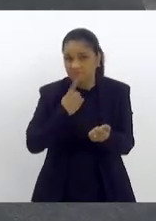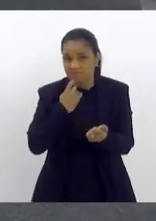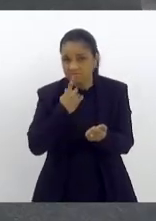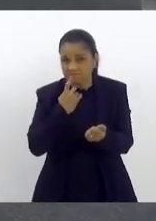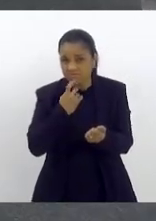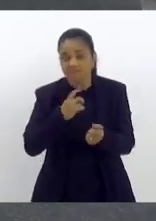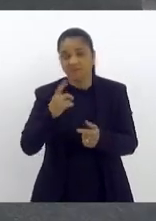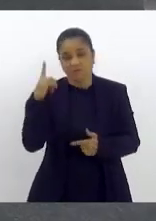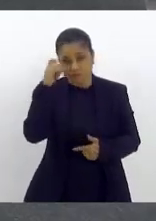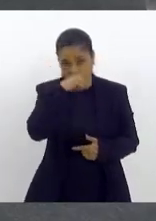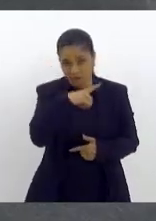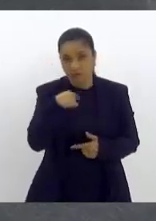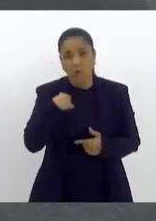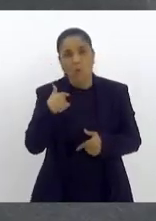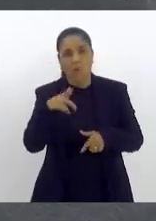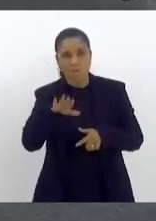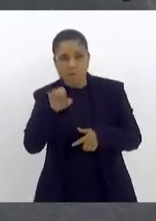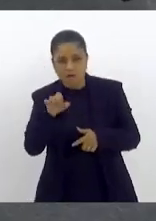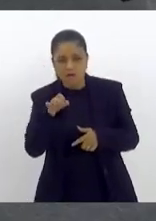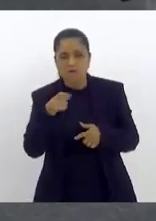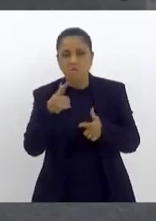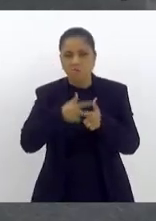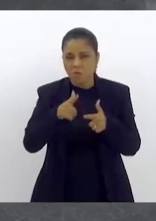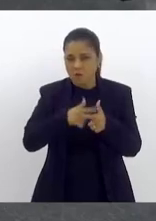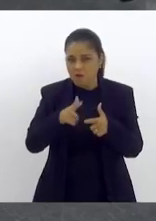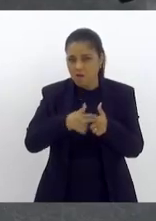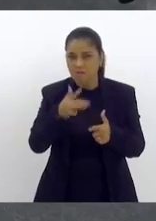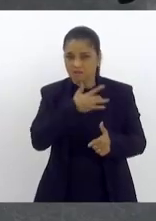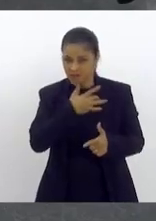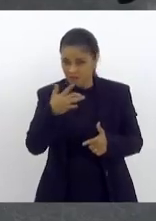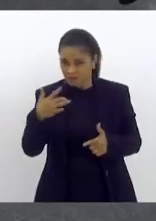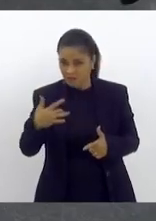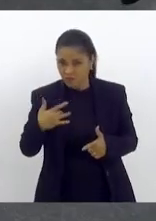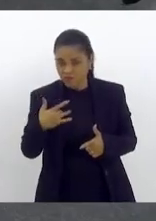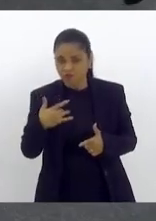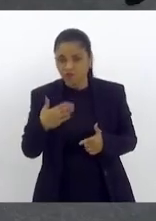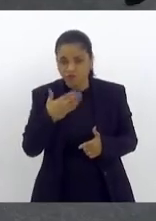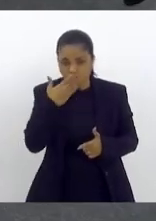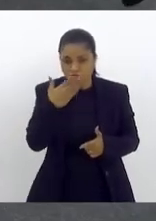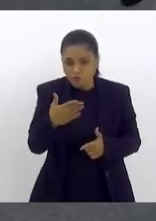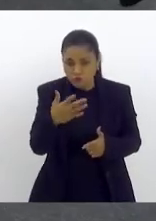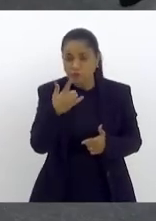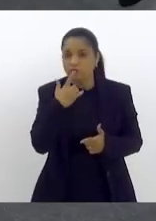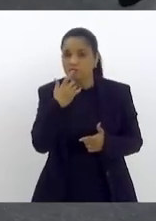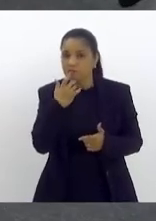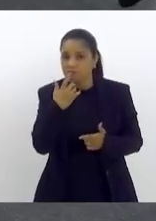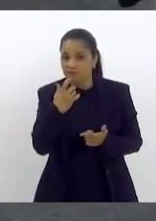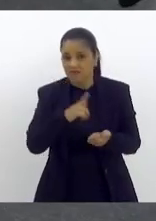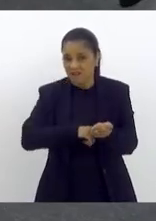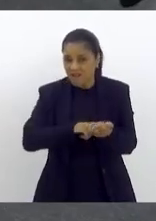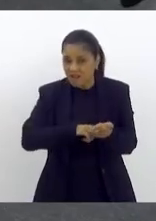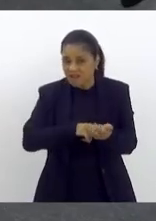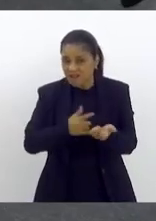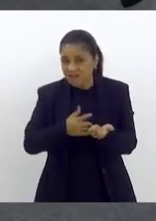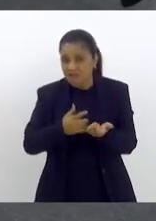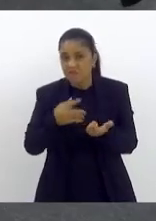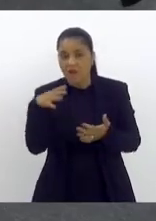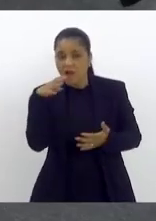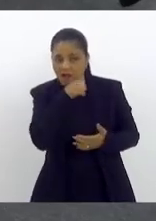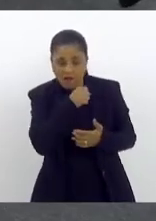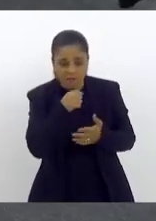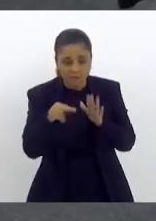vida com a minha mãe, quando minha mãe teve um problema de saúde. E para saber qual era o tipo de sangue dela, para fazer tudo rápido,